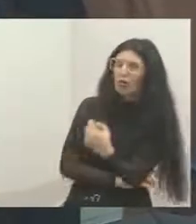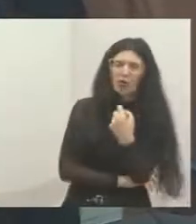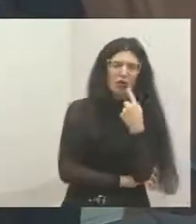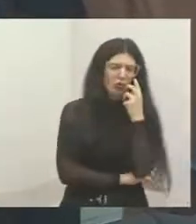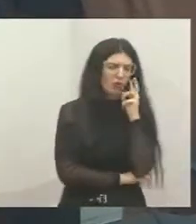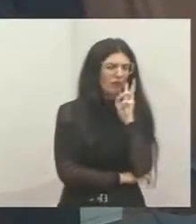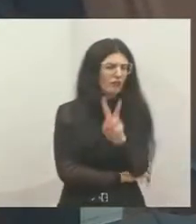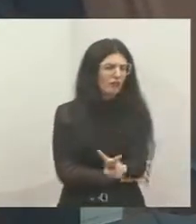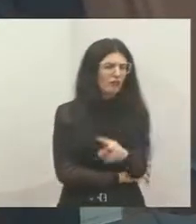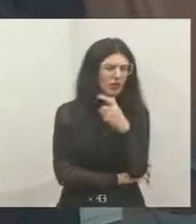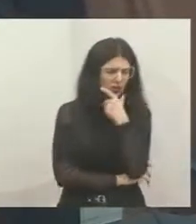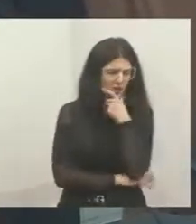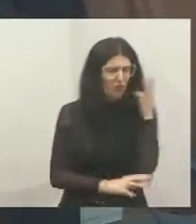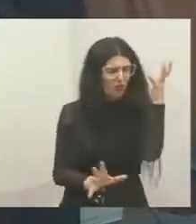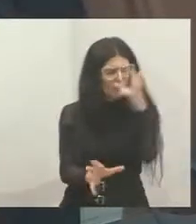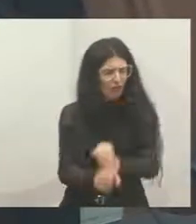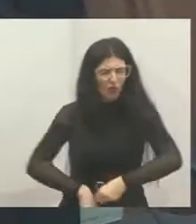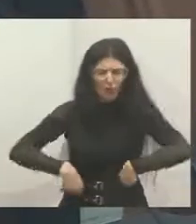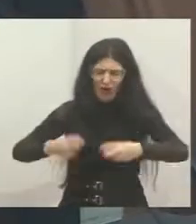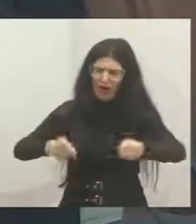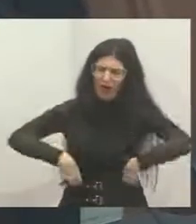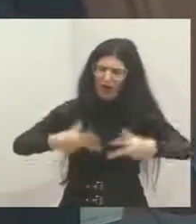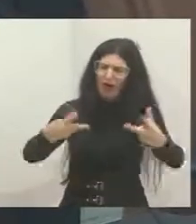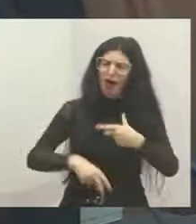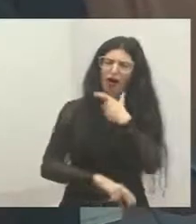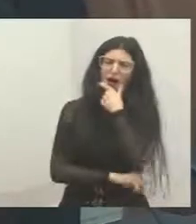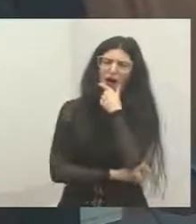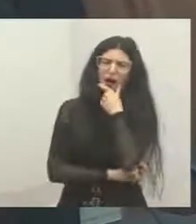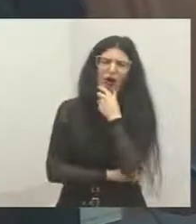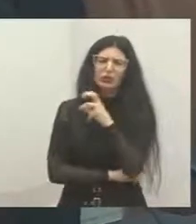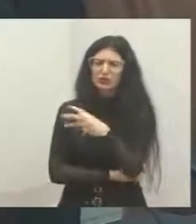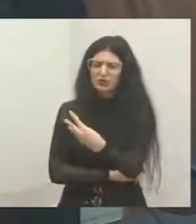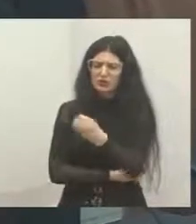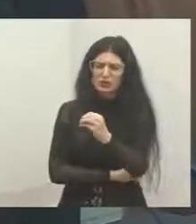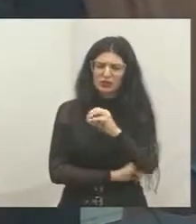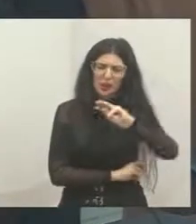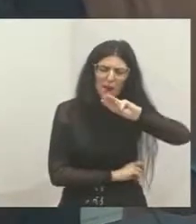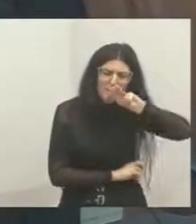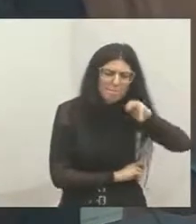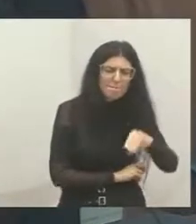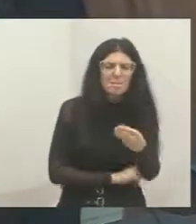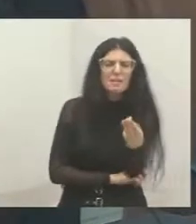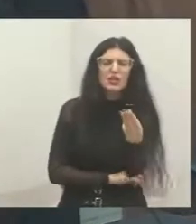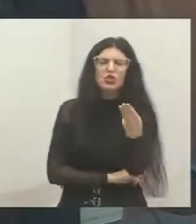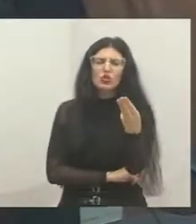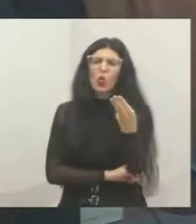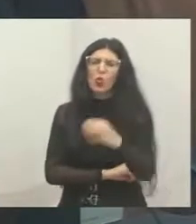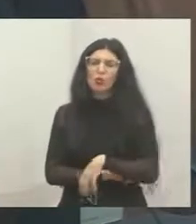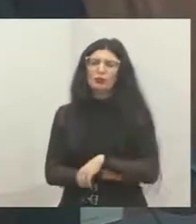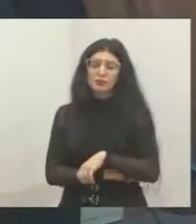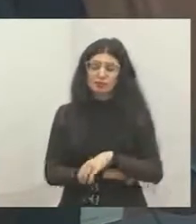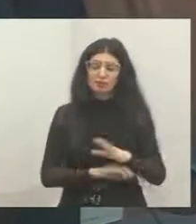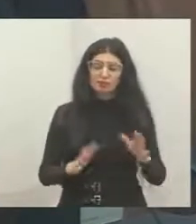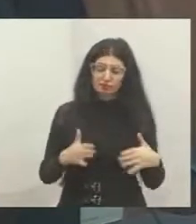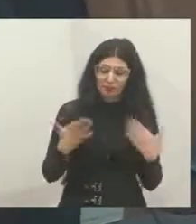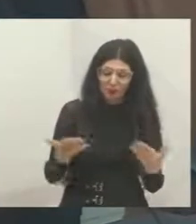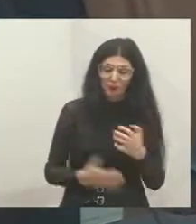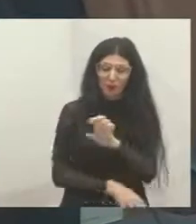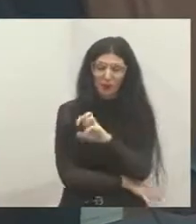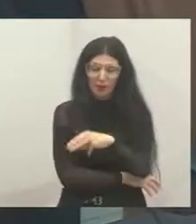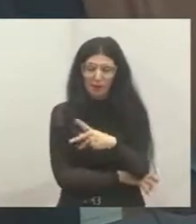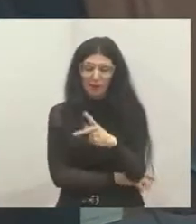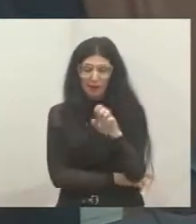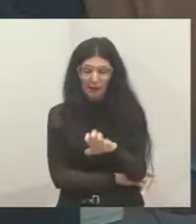lá orçado o valor total gasto, né, que já passou dos 30 milhões, o empenhado e o liquidado. Mas quando você entra